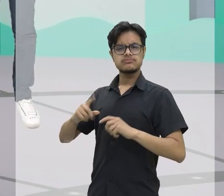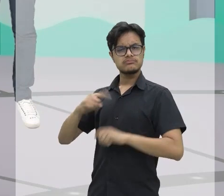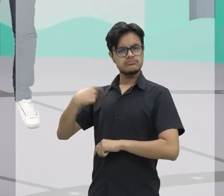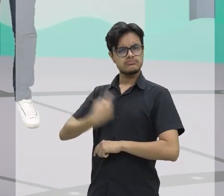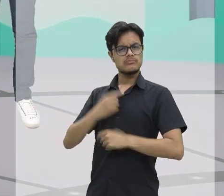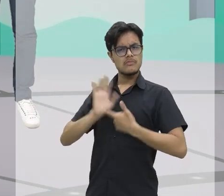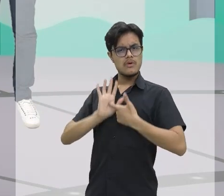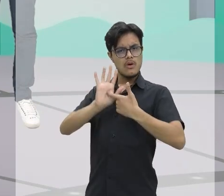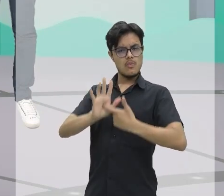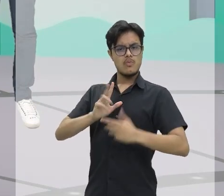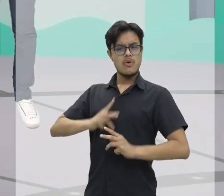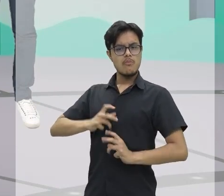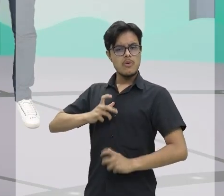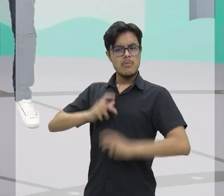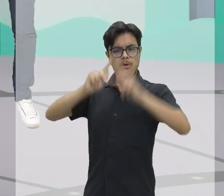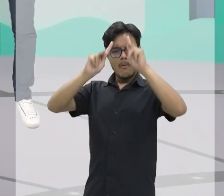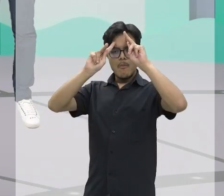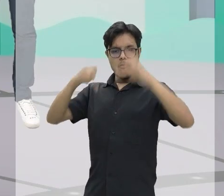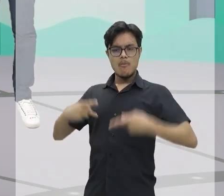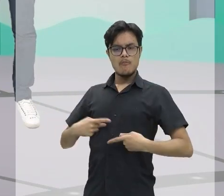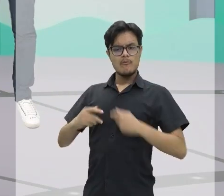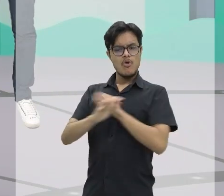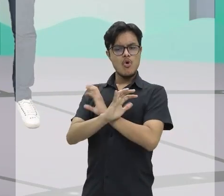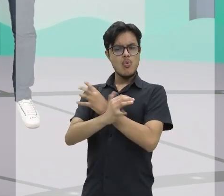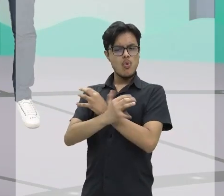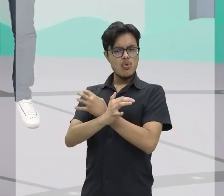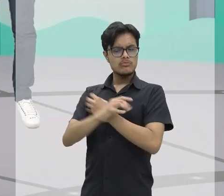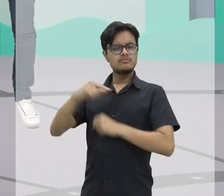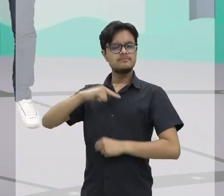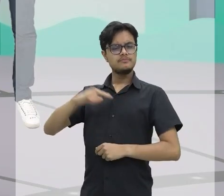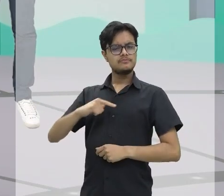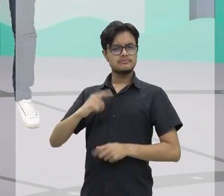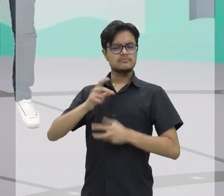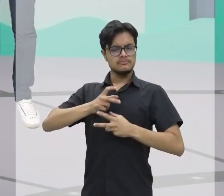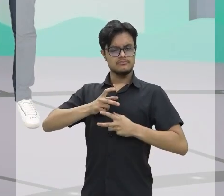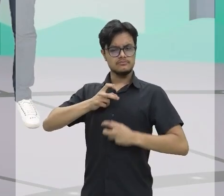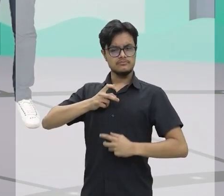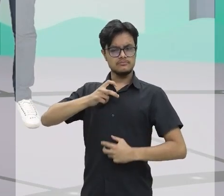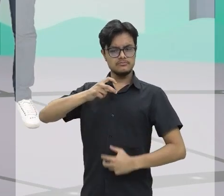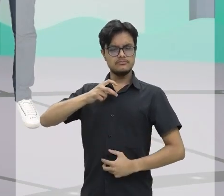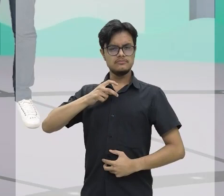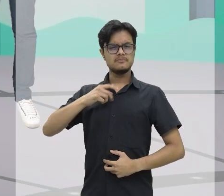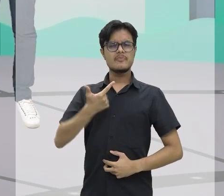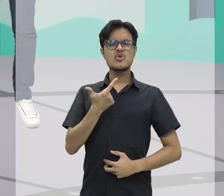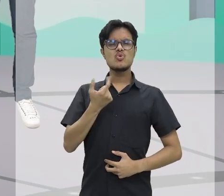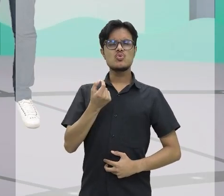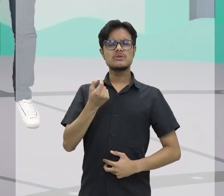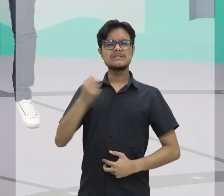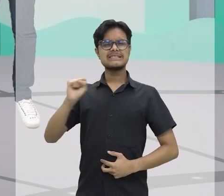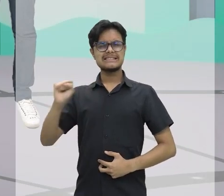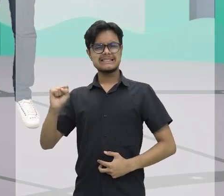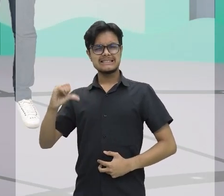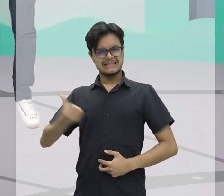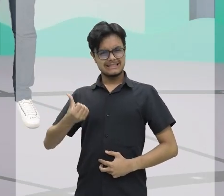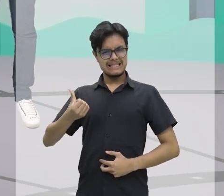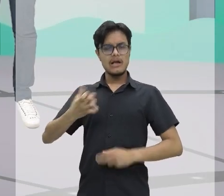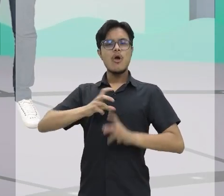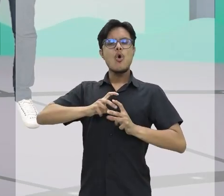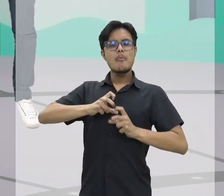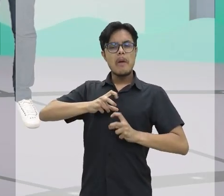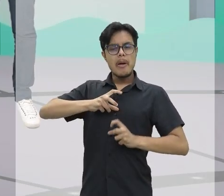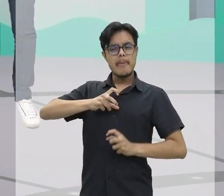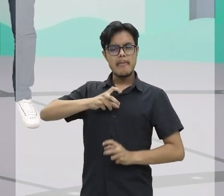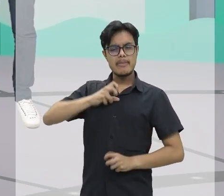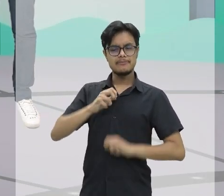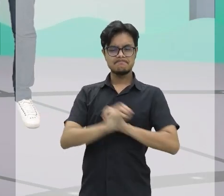né? O esqueleto humano, ele pode apresentar aí uns 206 ossos, né? Então, a gente observa ali toda